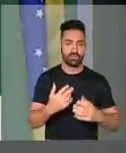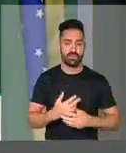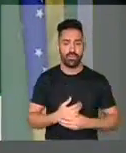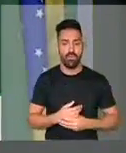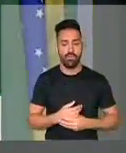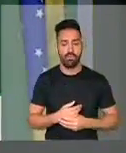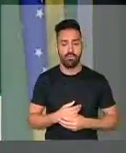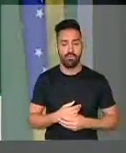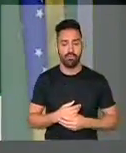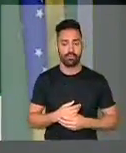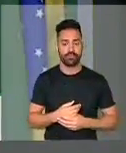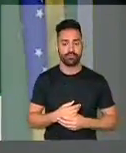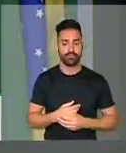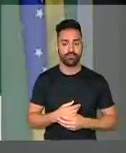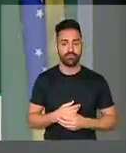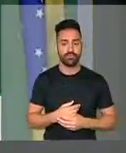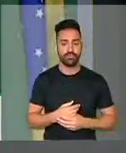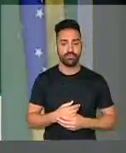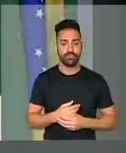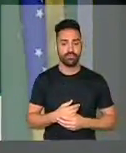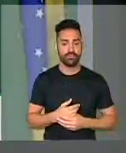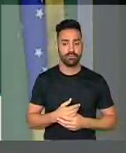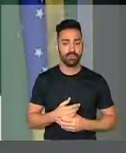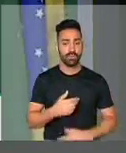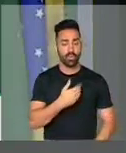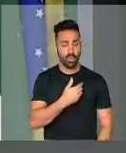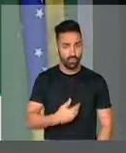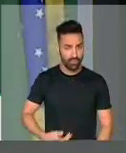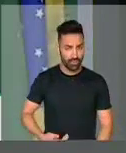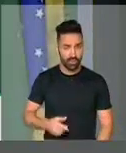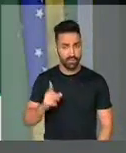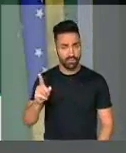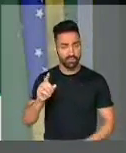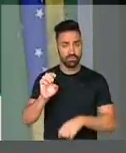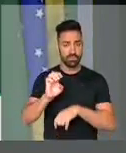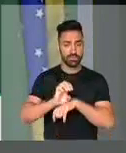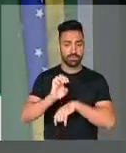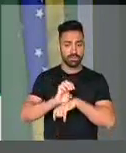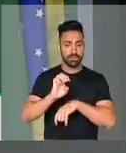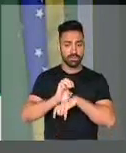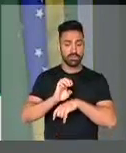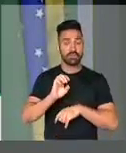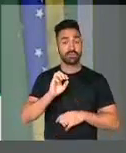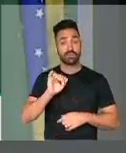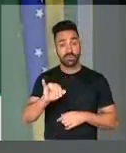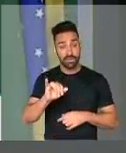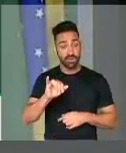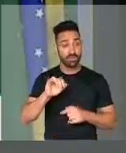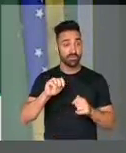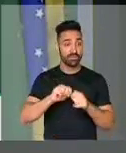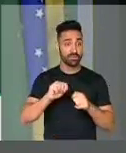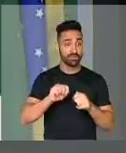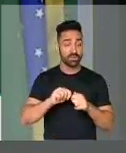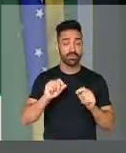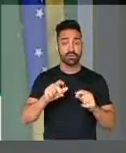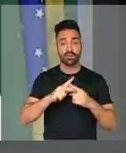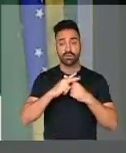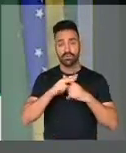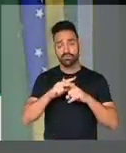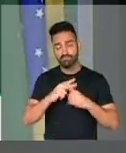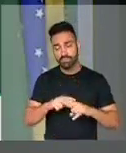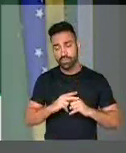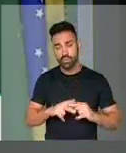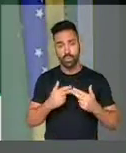produtividade se as autoridades do governo do Estado fizesse imediatamente as